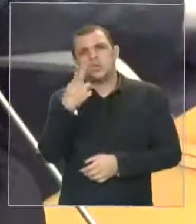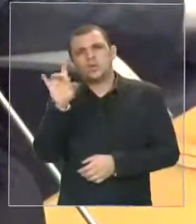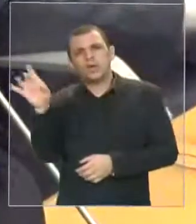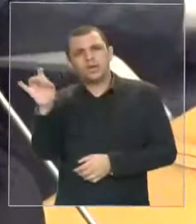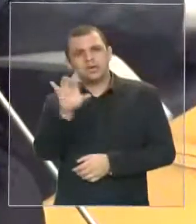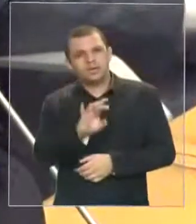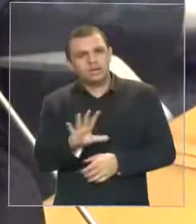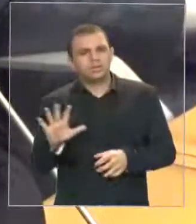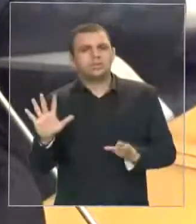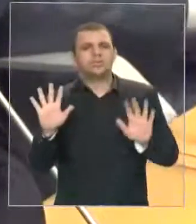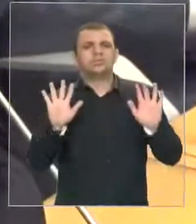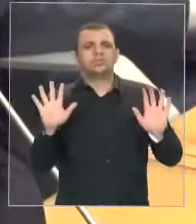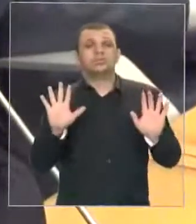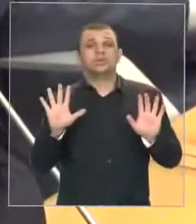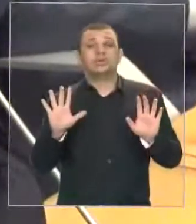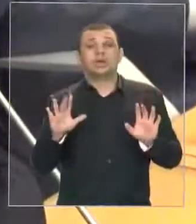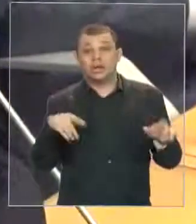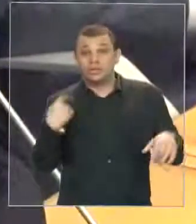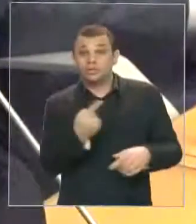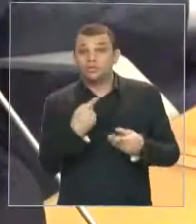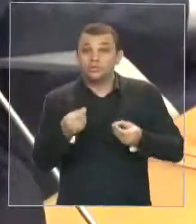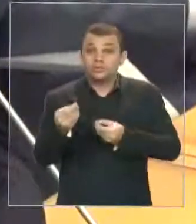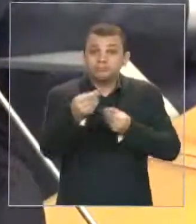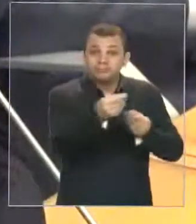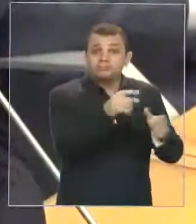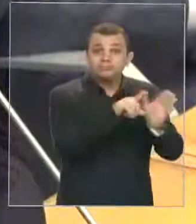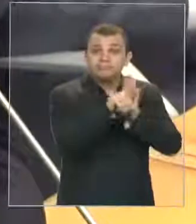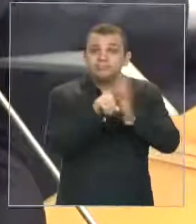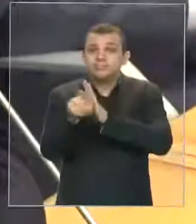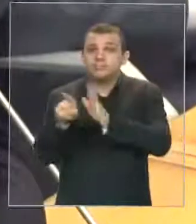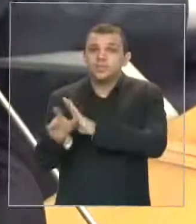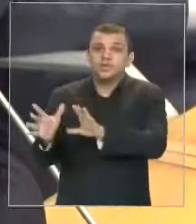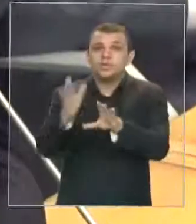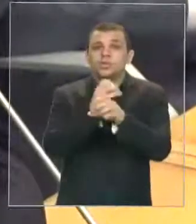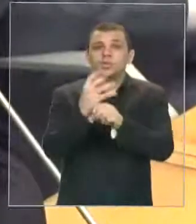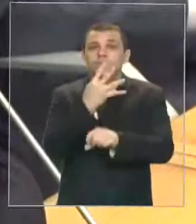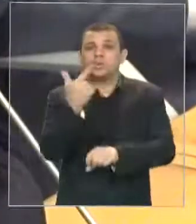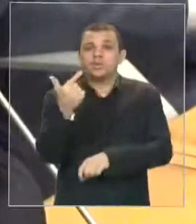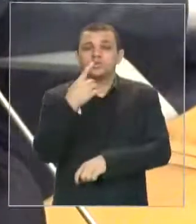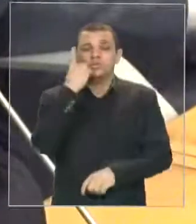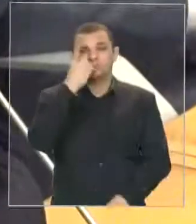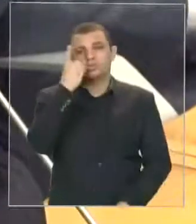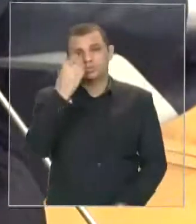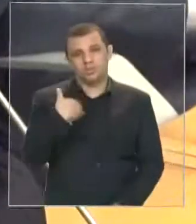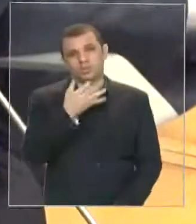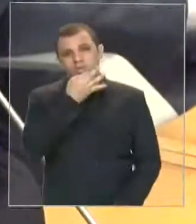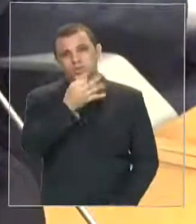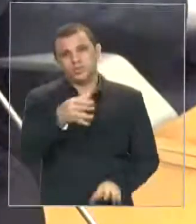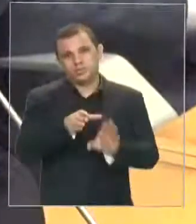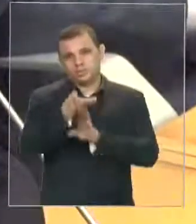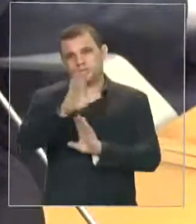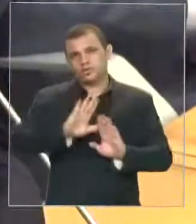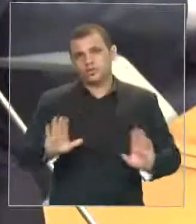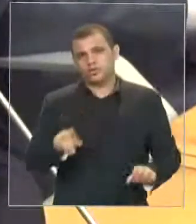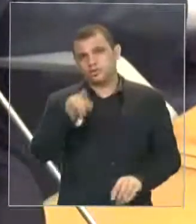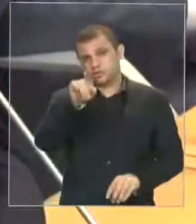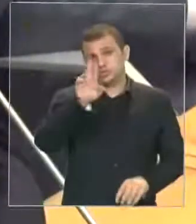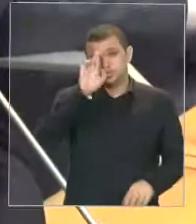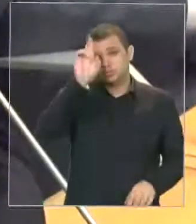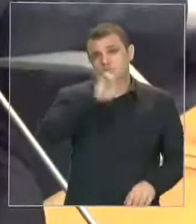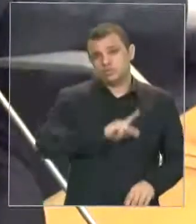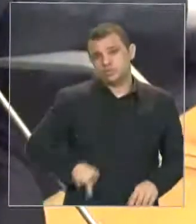os 42 deputados estaduais. Isso fica essa sugestão, que o senhor, como